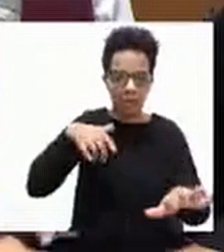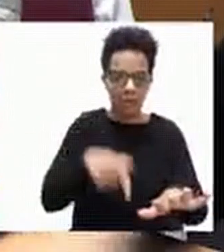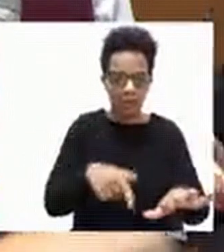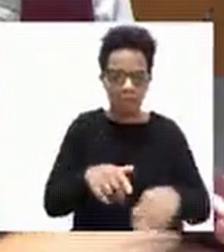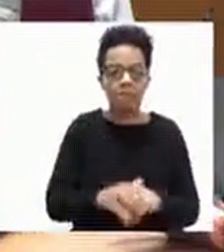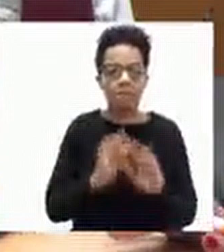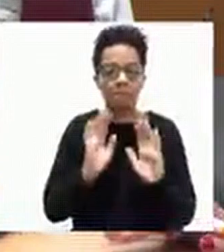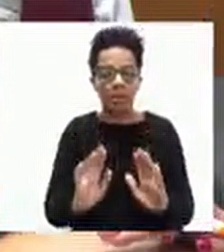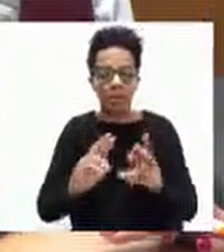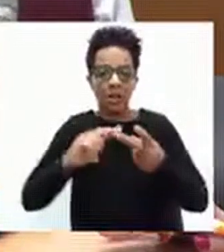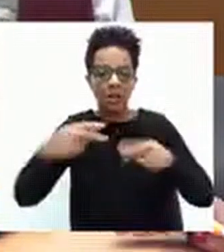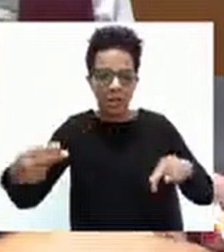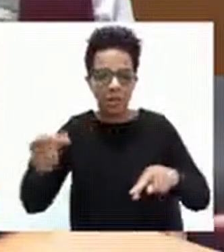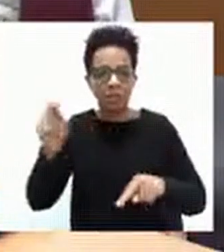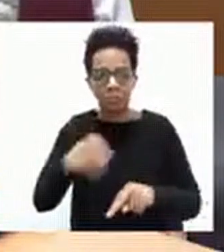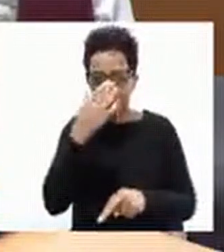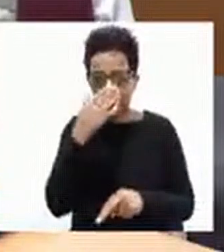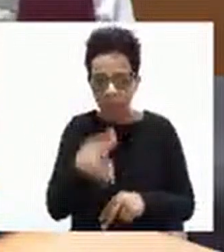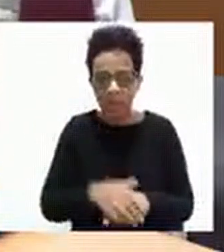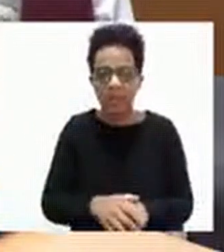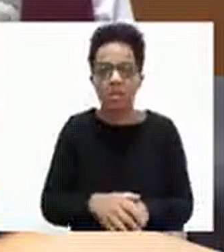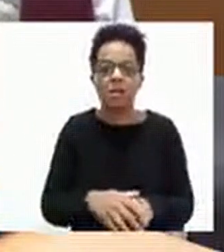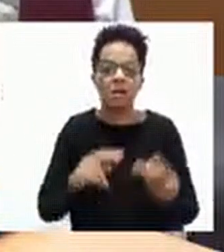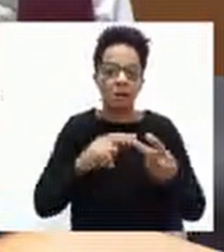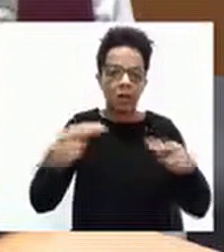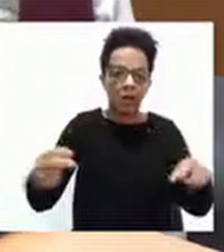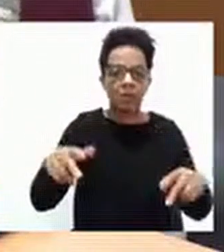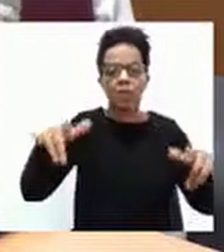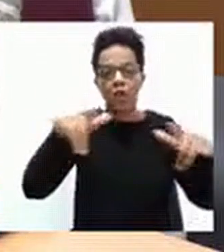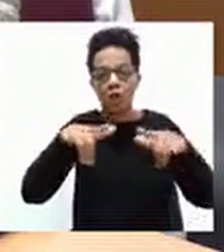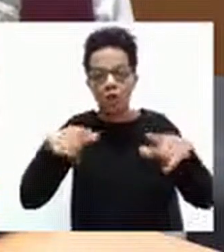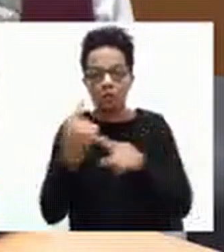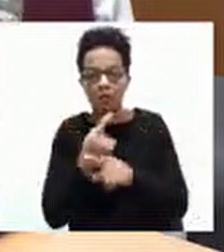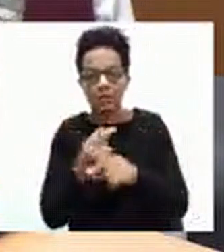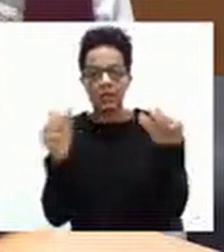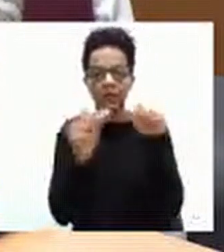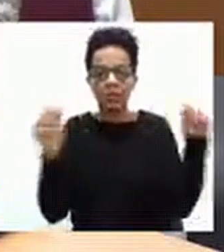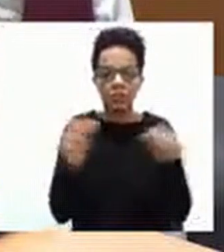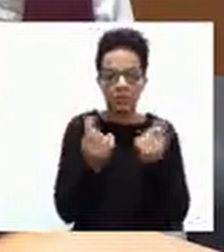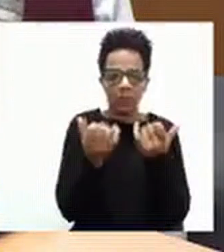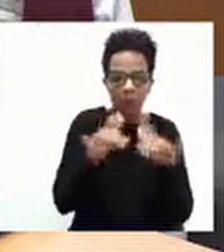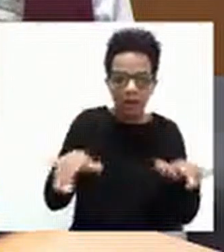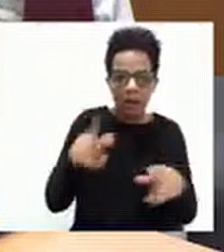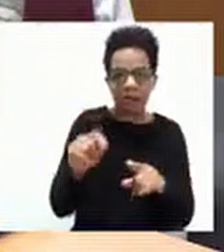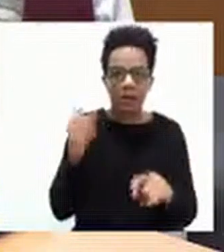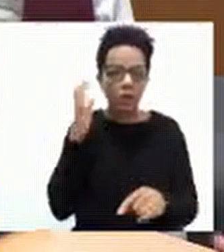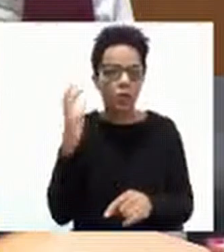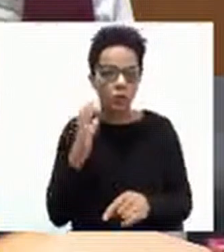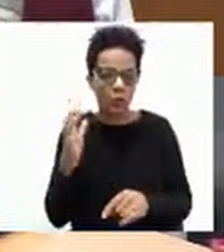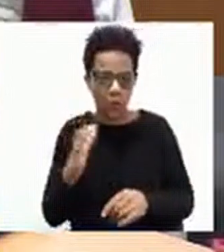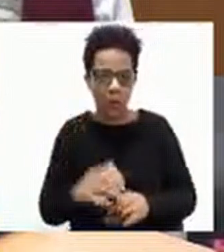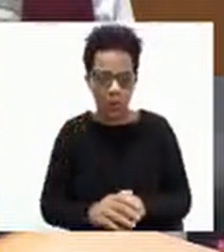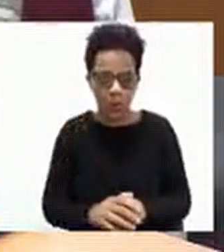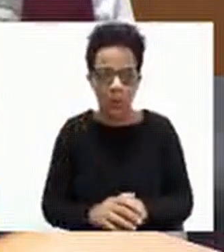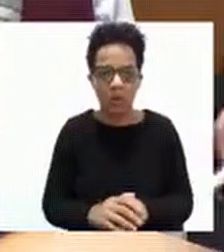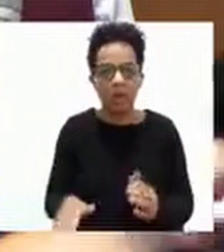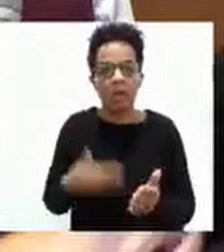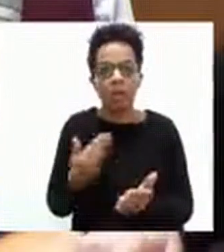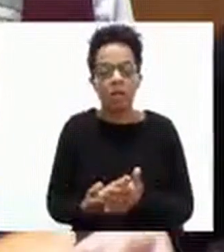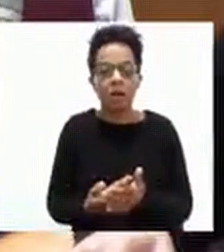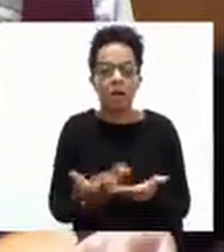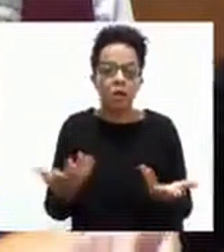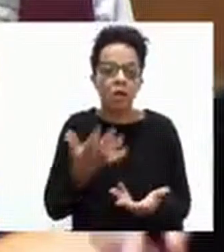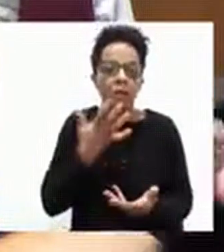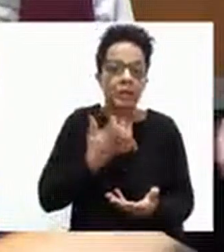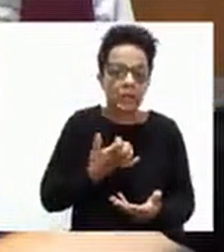Câmara Municipal parece que as câmaras e os drones e o sistema de informática e de som só servem, estão reservadas